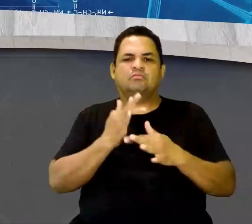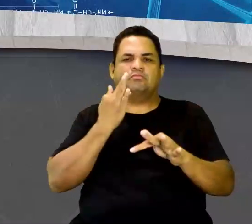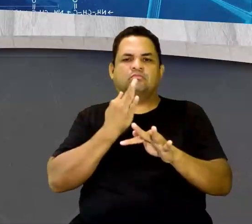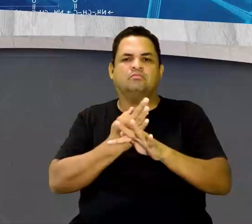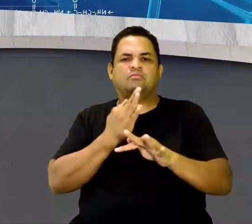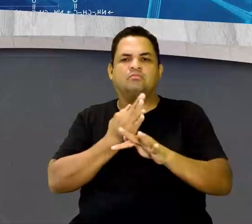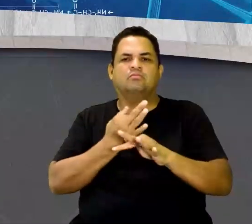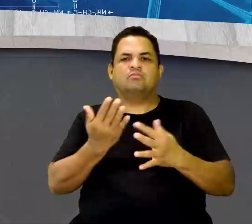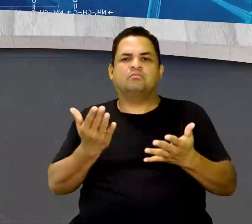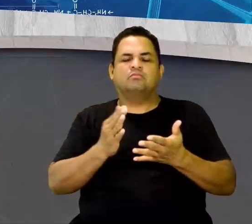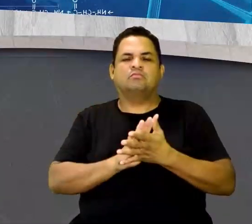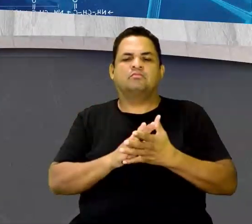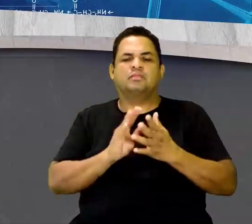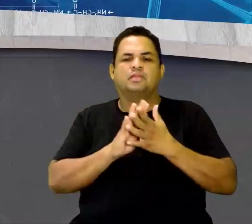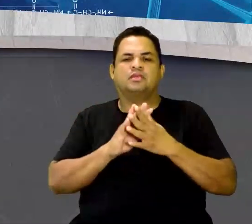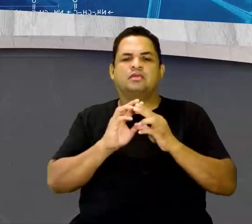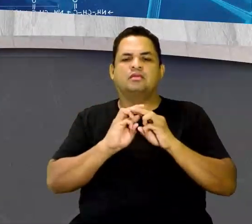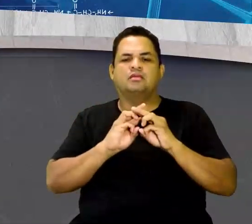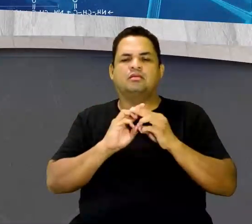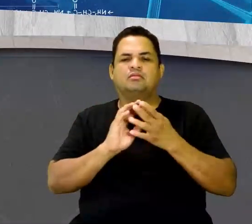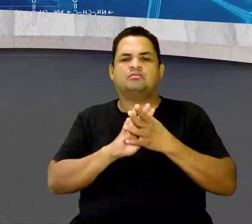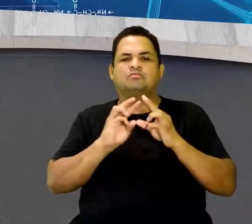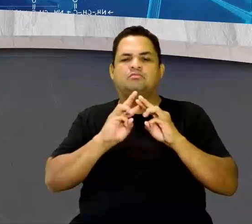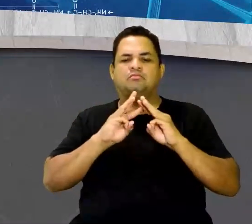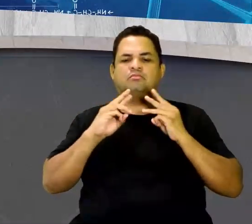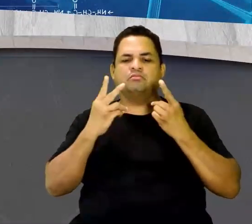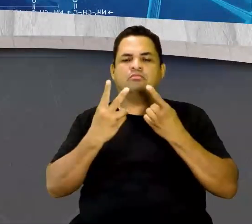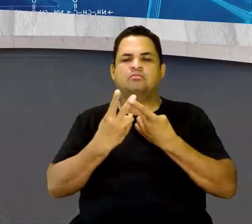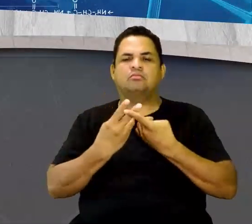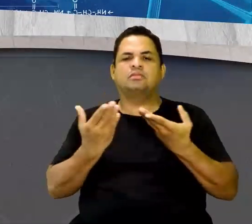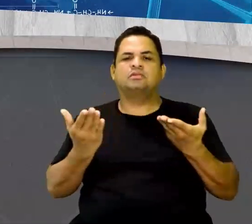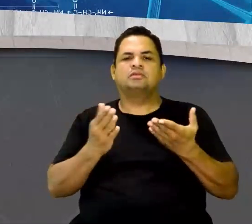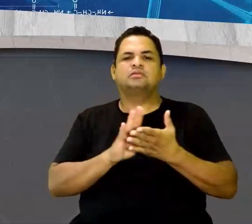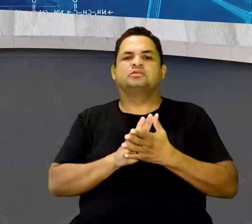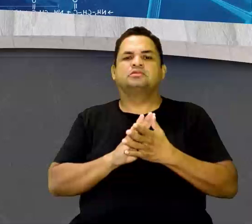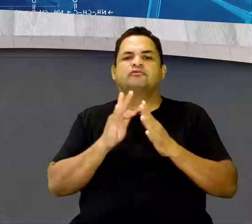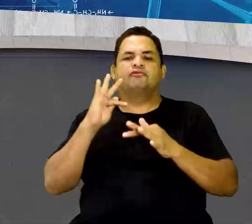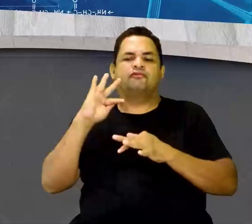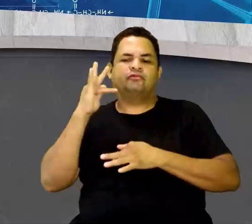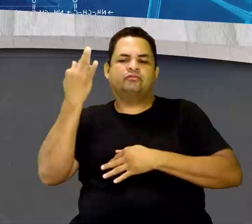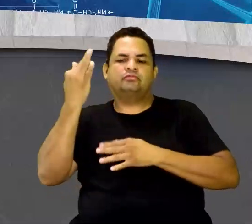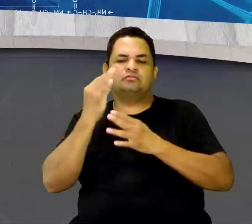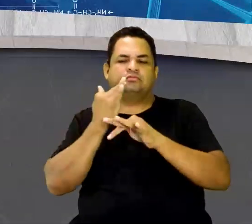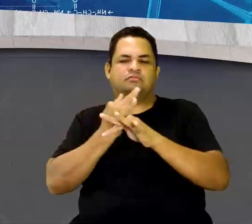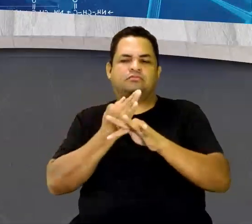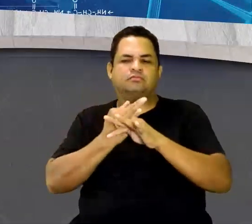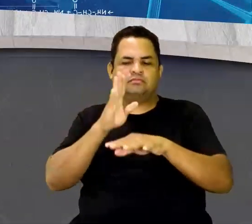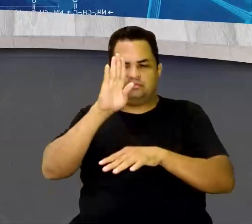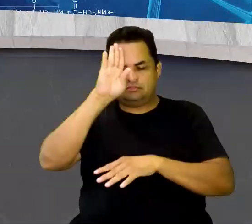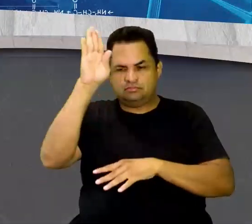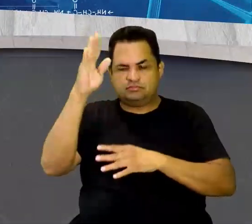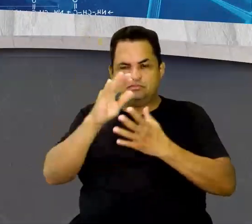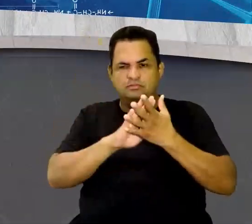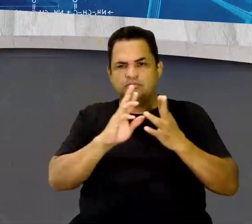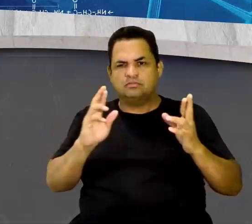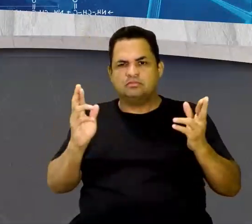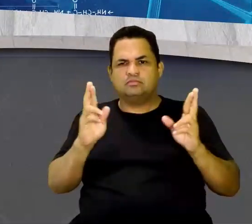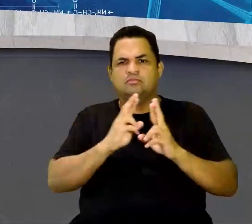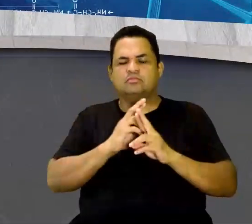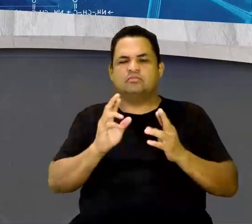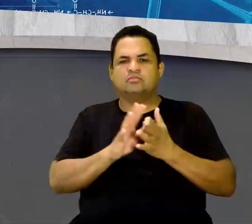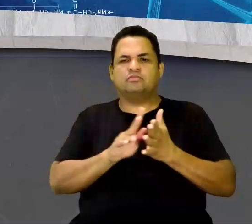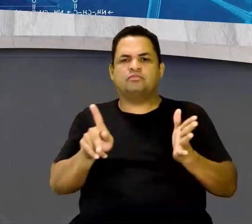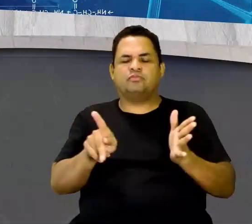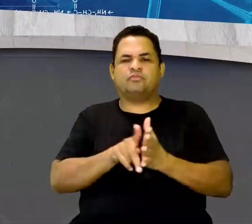físicas da matéria, os fenômenos físicos, né? E principalmente com relação às